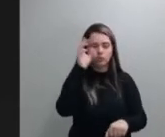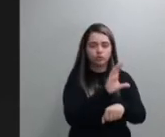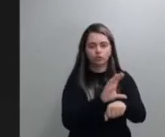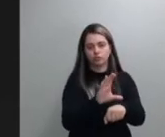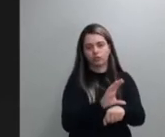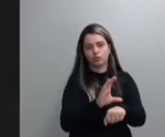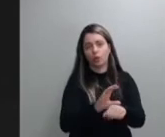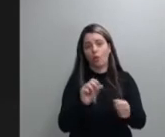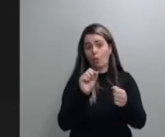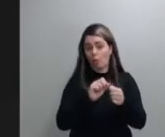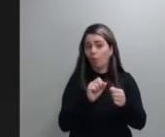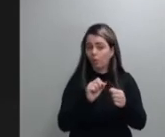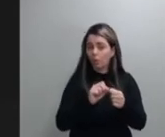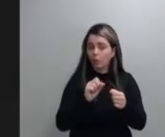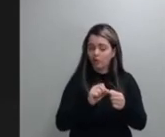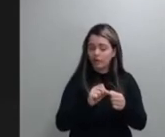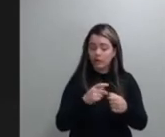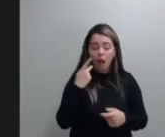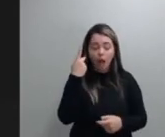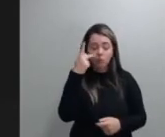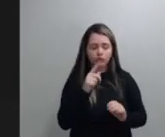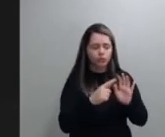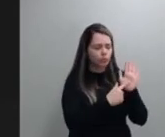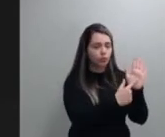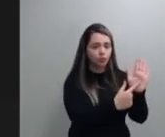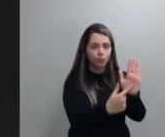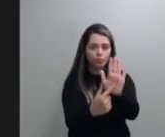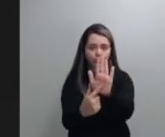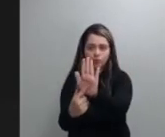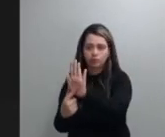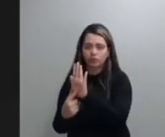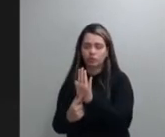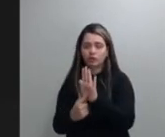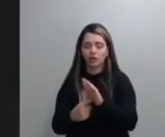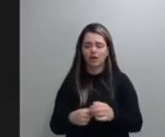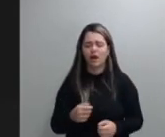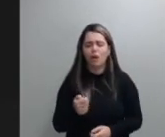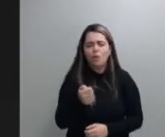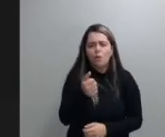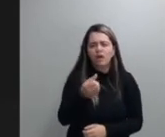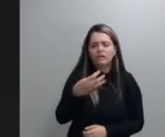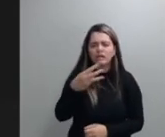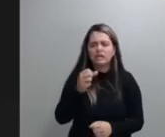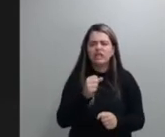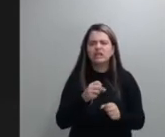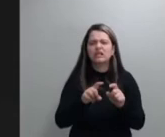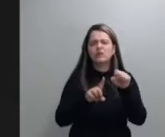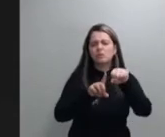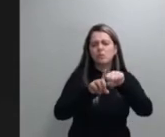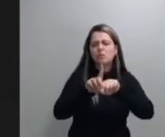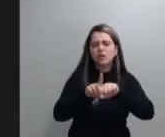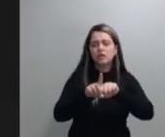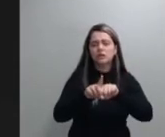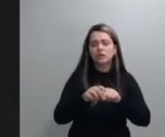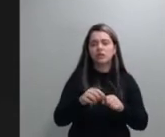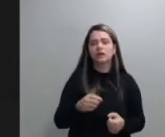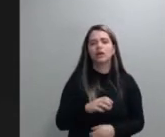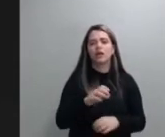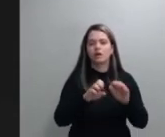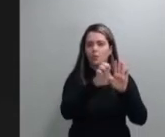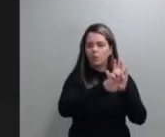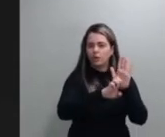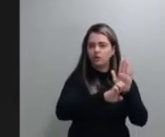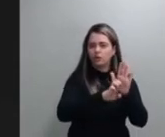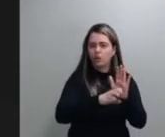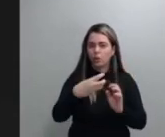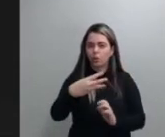2016, quase três meses depois da vinda à baila do edital 32. Eminentes maestrados,